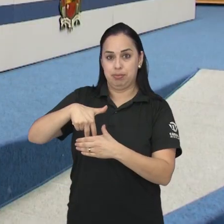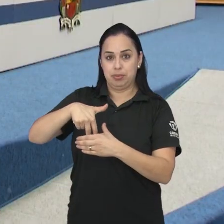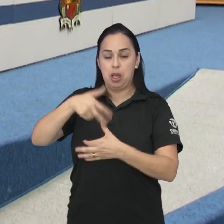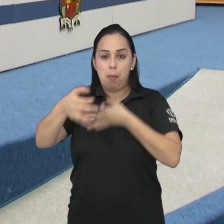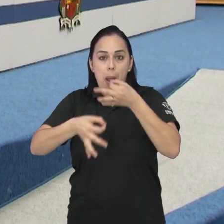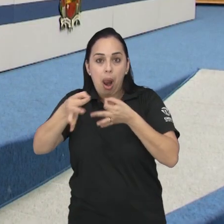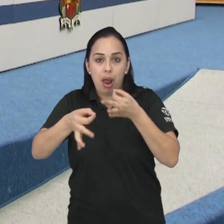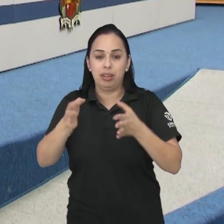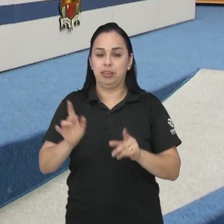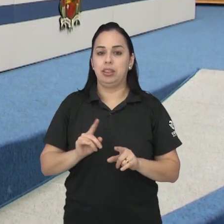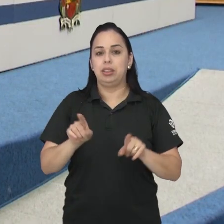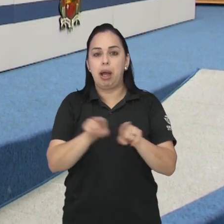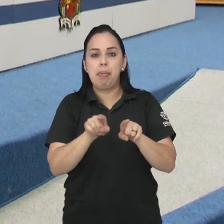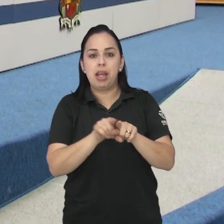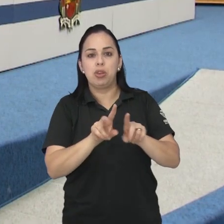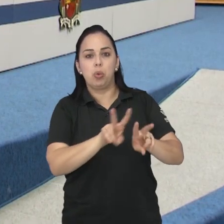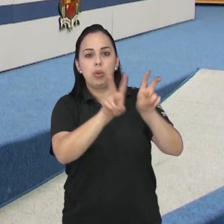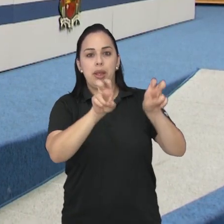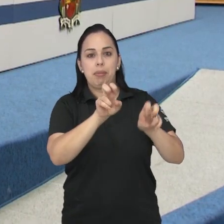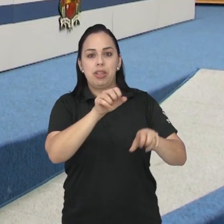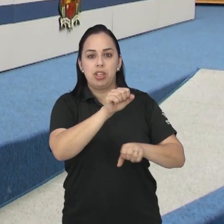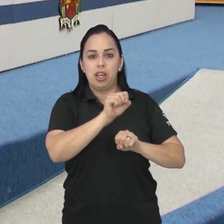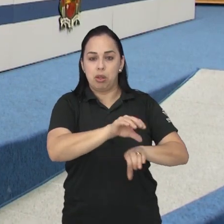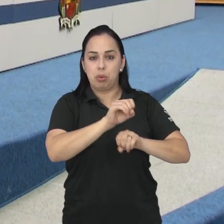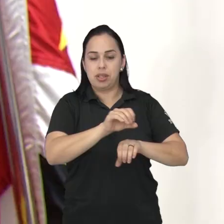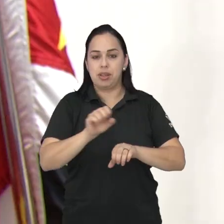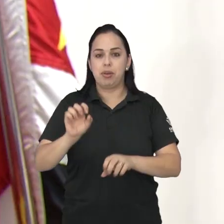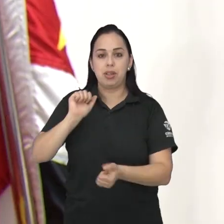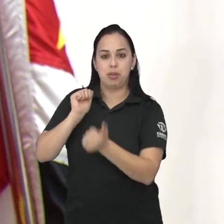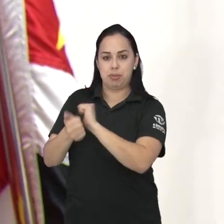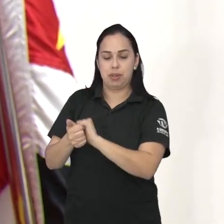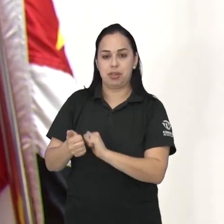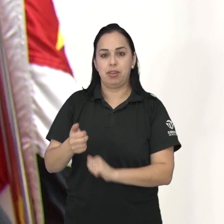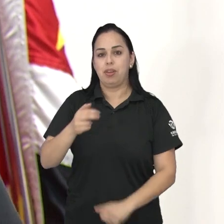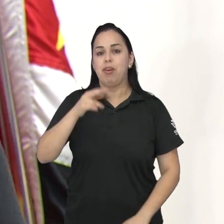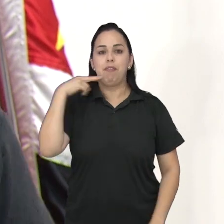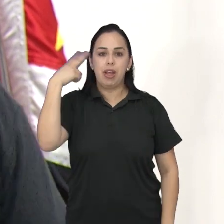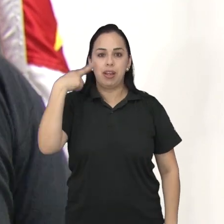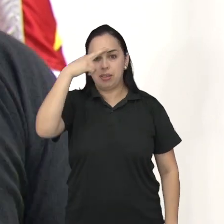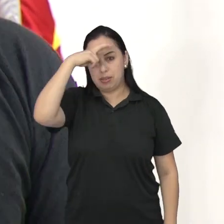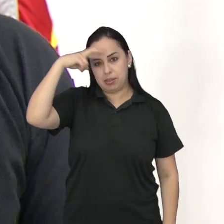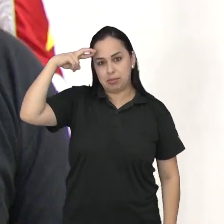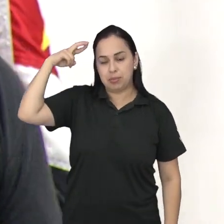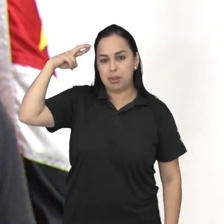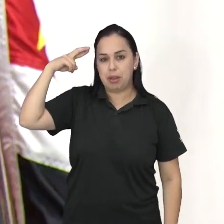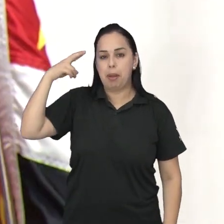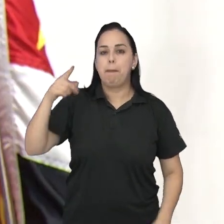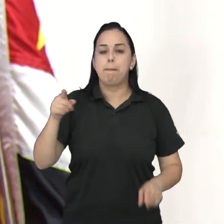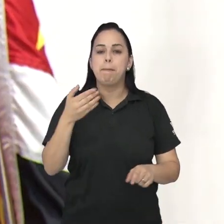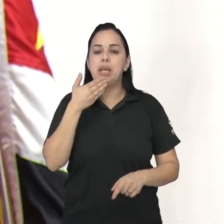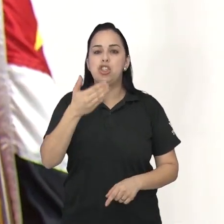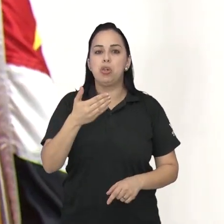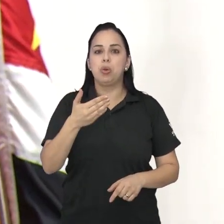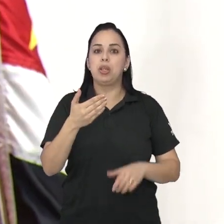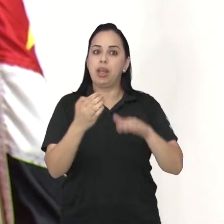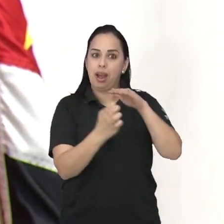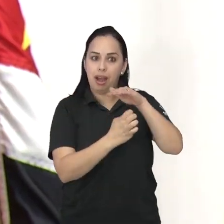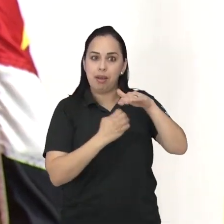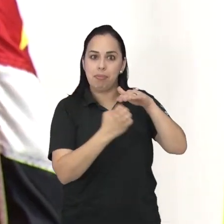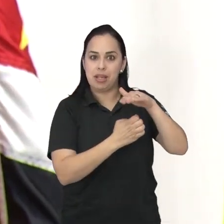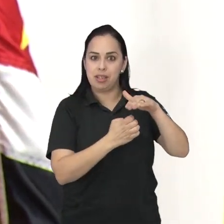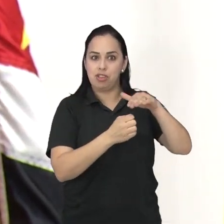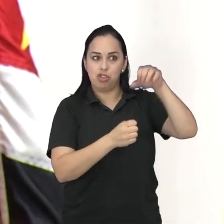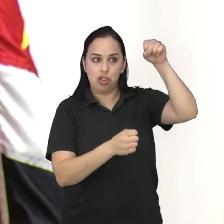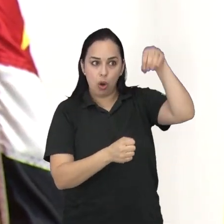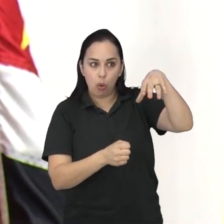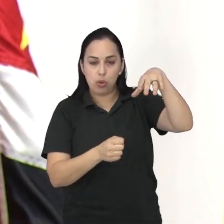que também teve como tema educação e esporte. O vereador Roberto Chagas pediu mais atenção das concessionárias